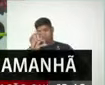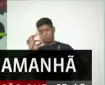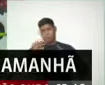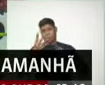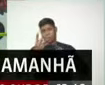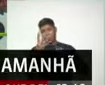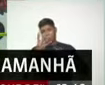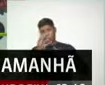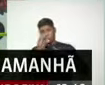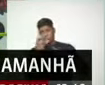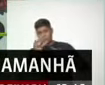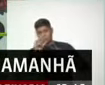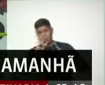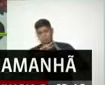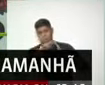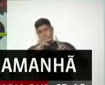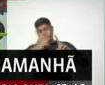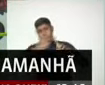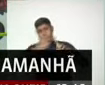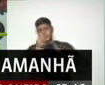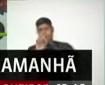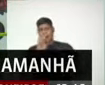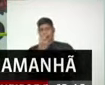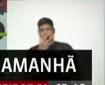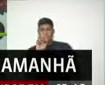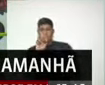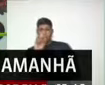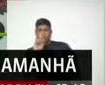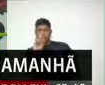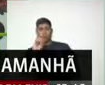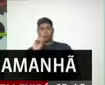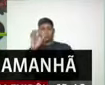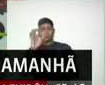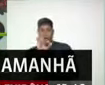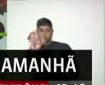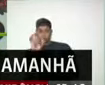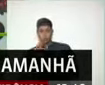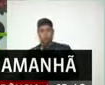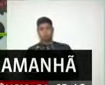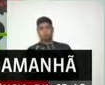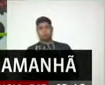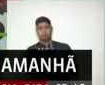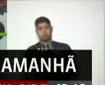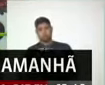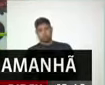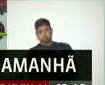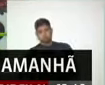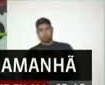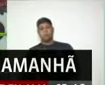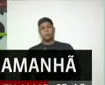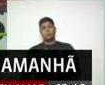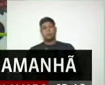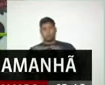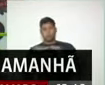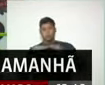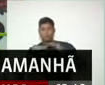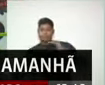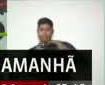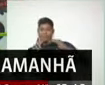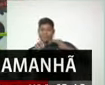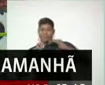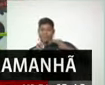46 para a oito por cento de isolamento mantendo-se abaixo dos cinquenta por